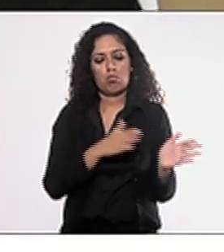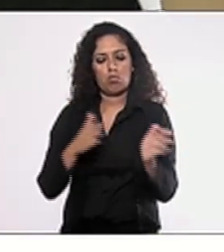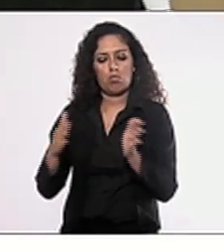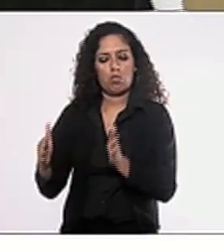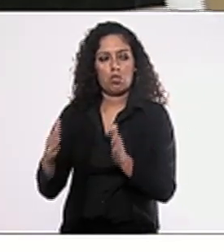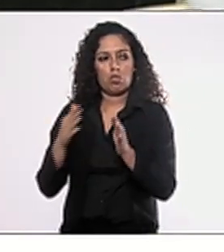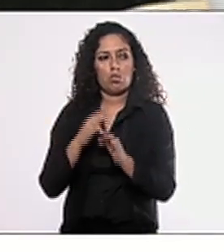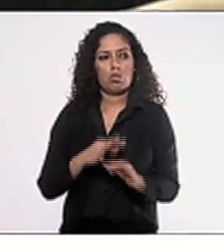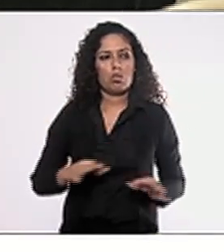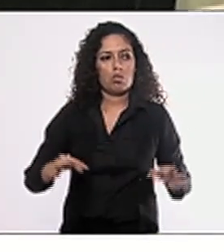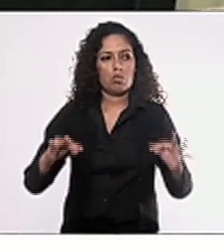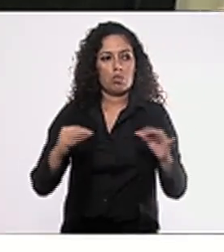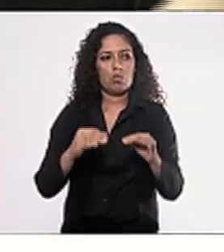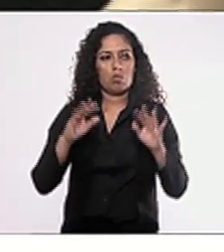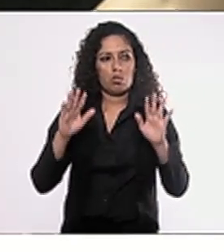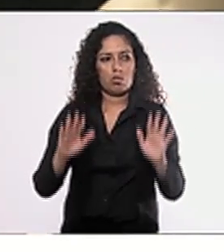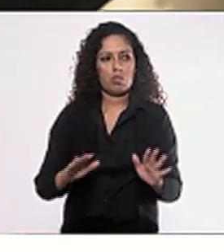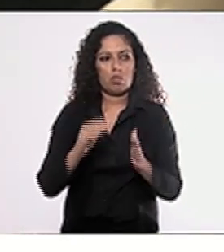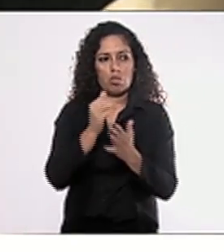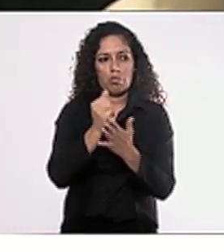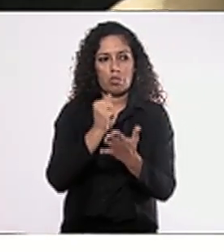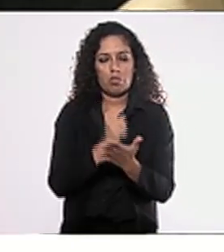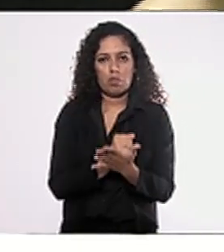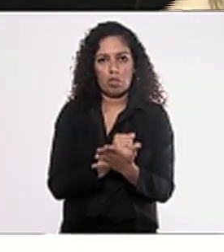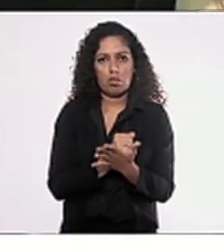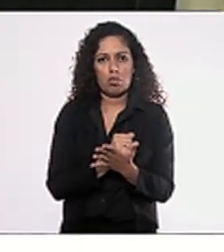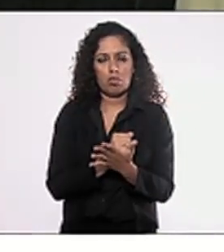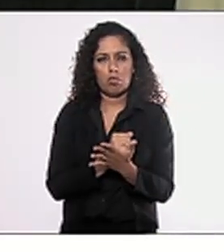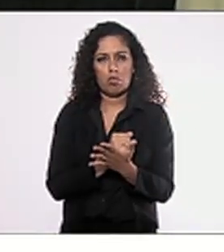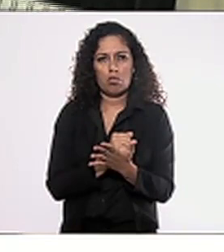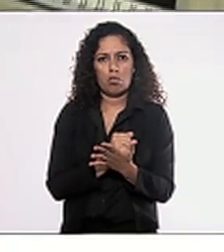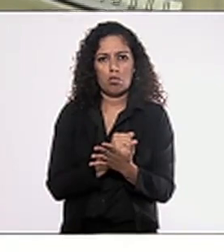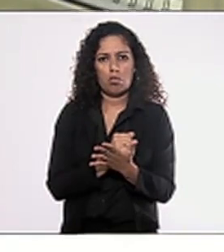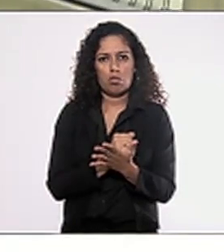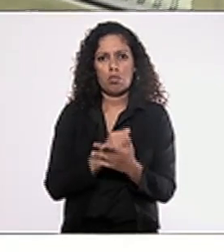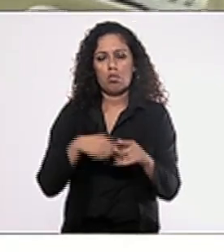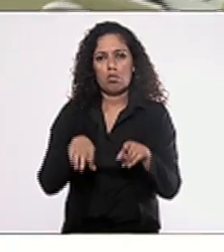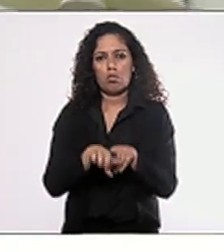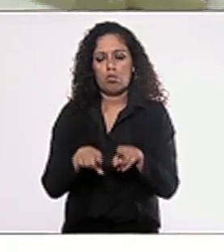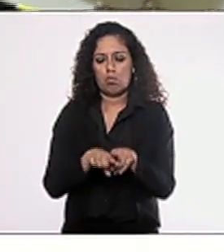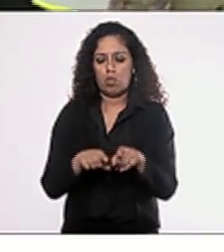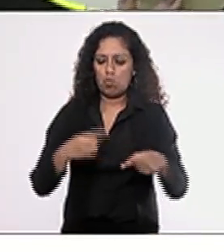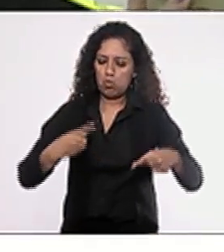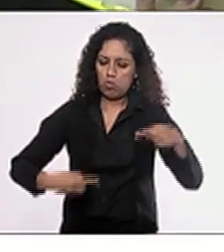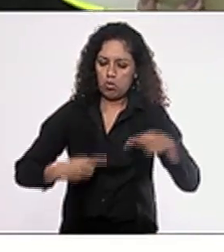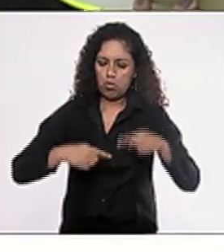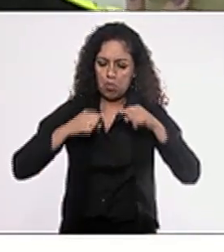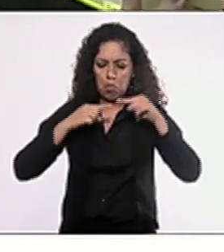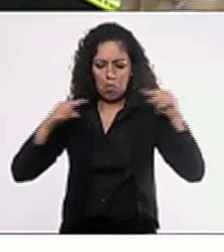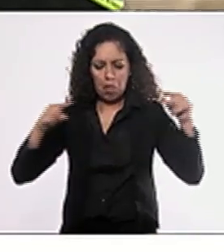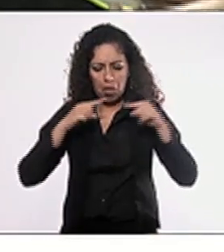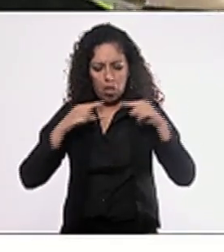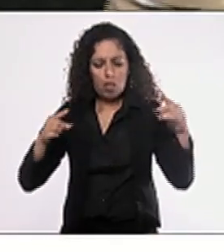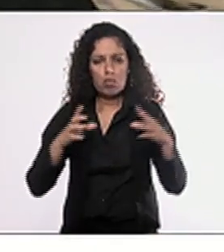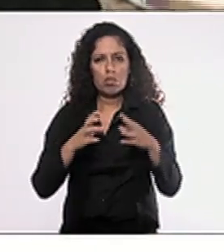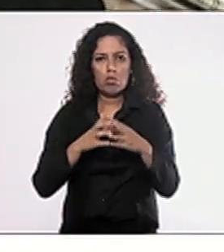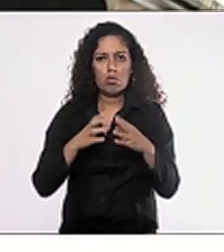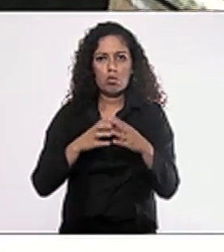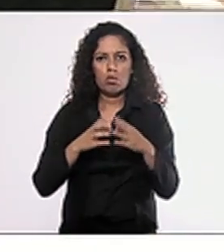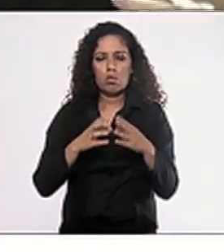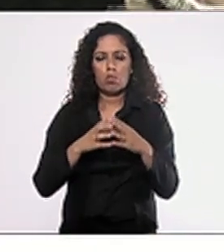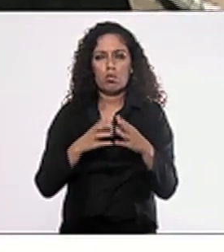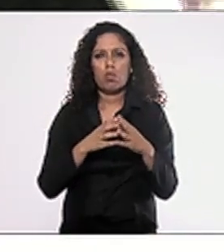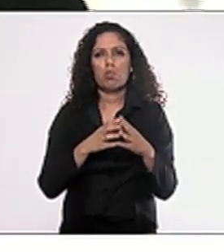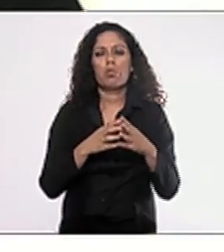Aqueles que aprovam permaneçam como estão, aprovada. E discutir as reclamações das concessionárias nos órgãos